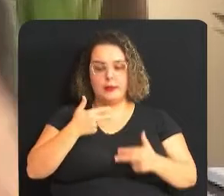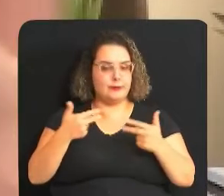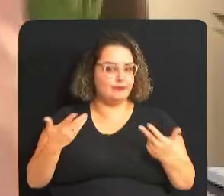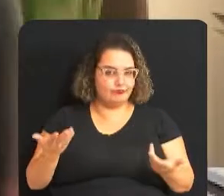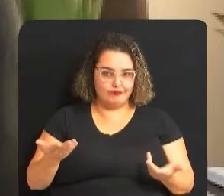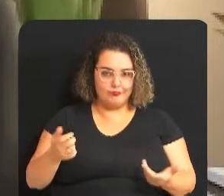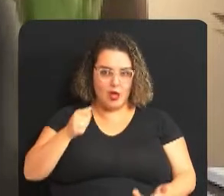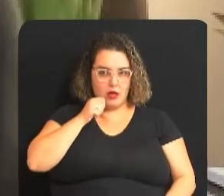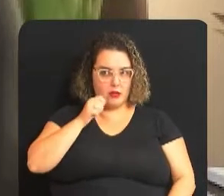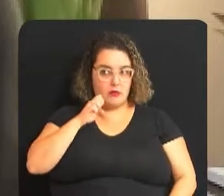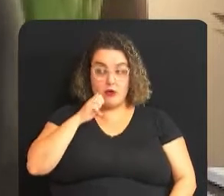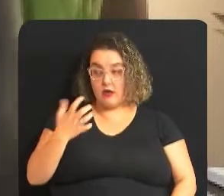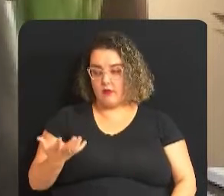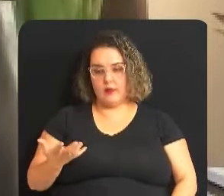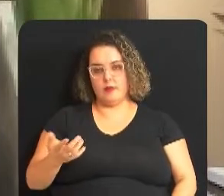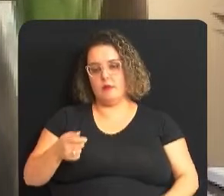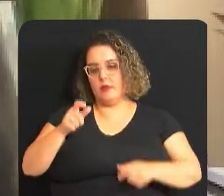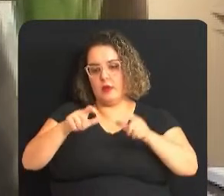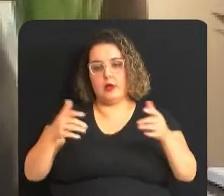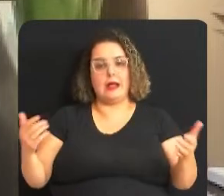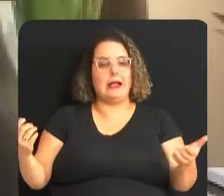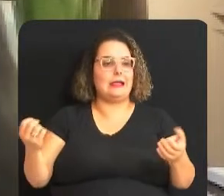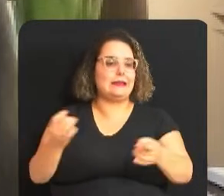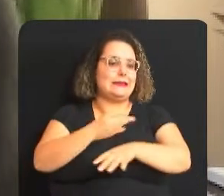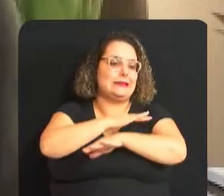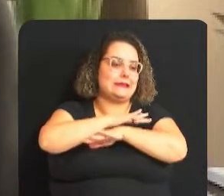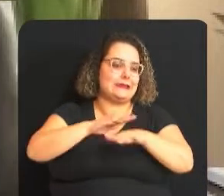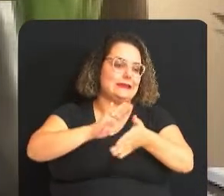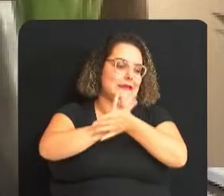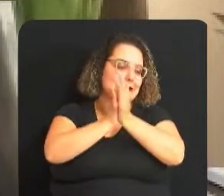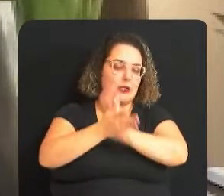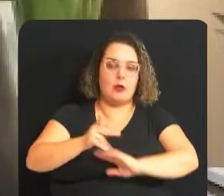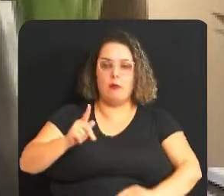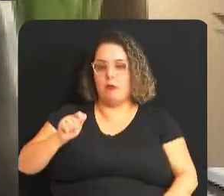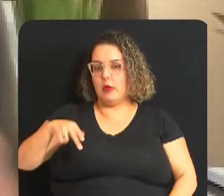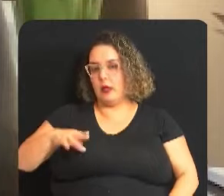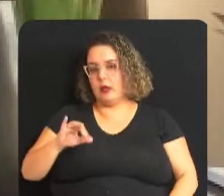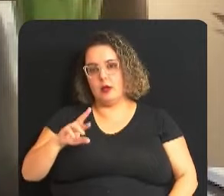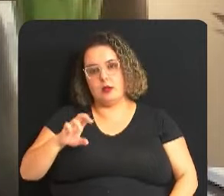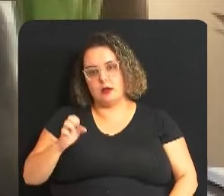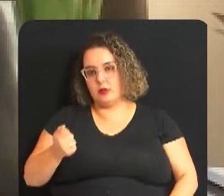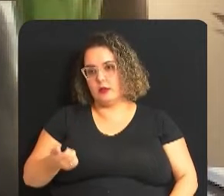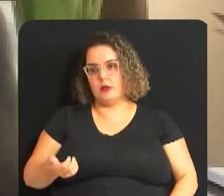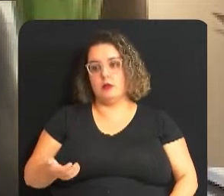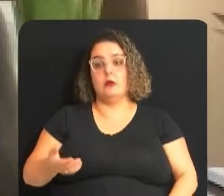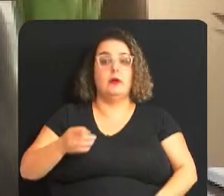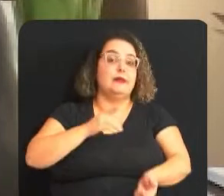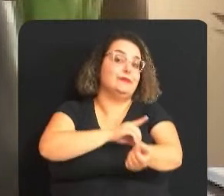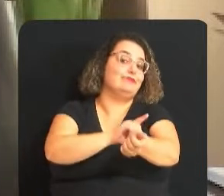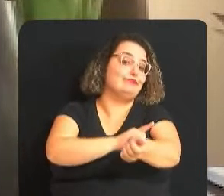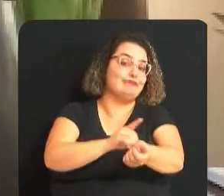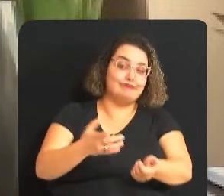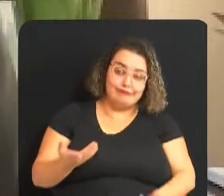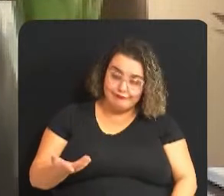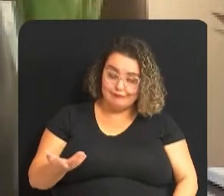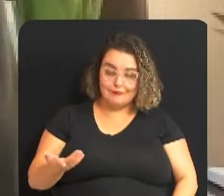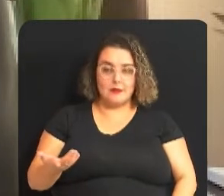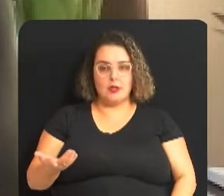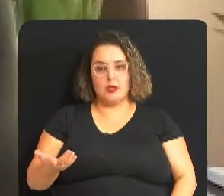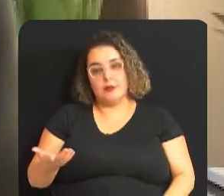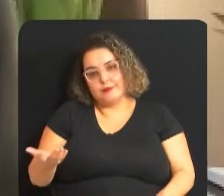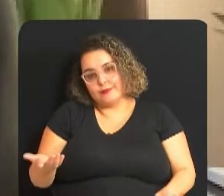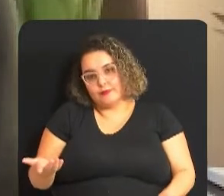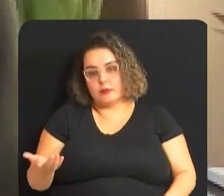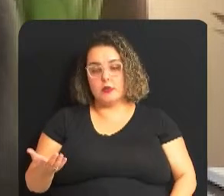O que tem de gente que acabou com o pâncreas, porque também não cuidou da alimentação e virou diabético. O que tem de gente que está